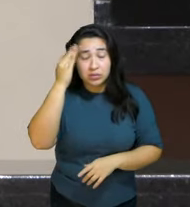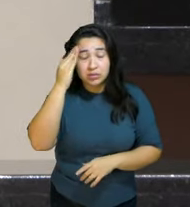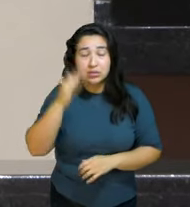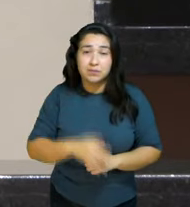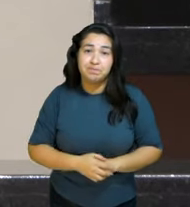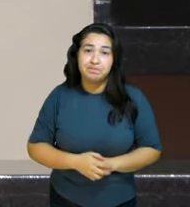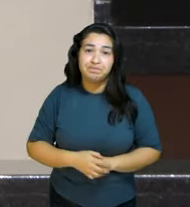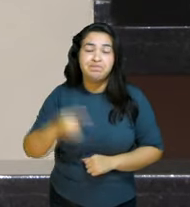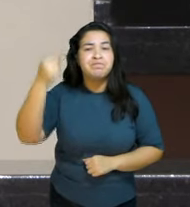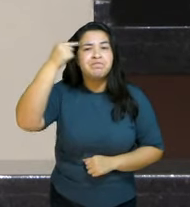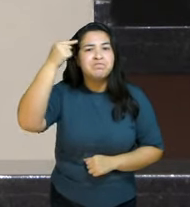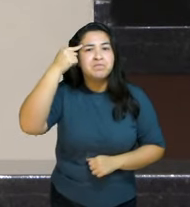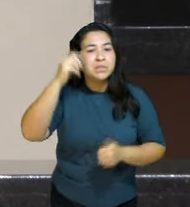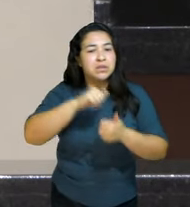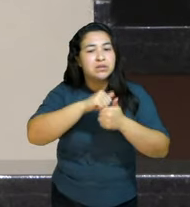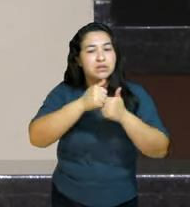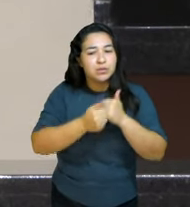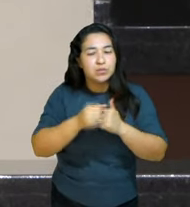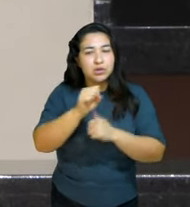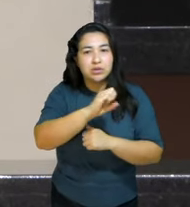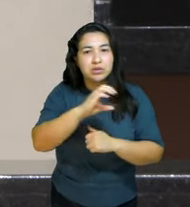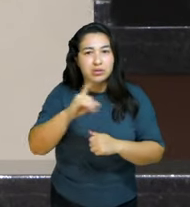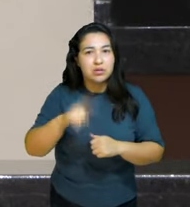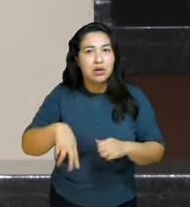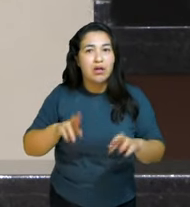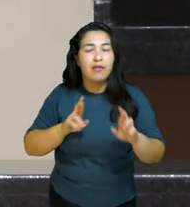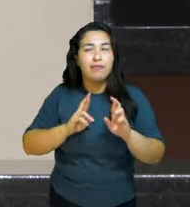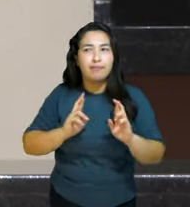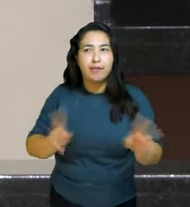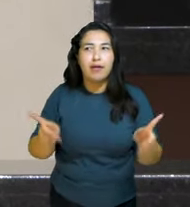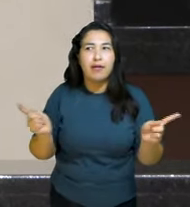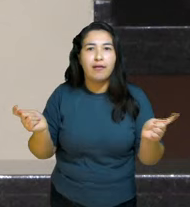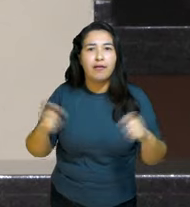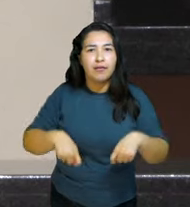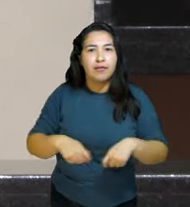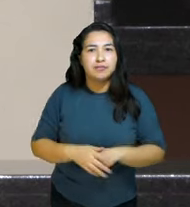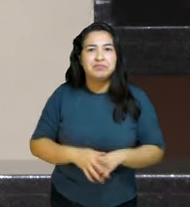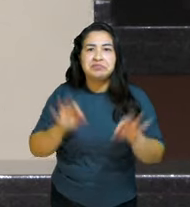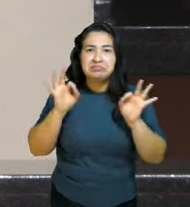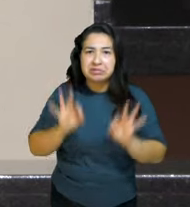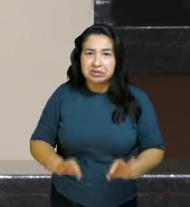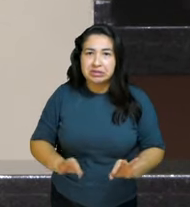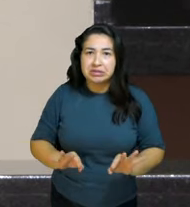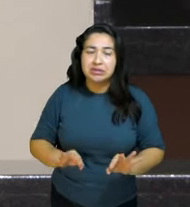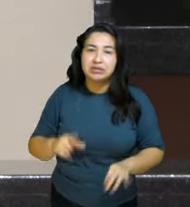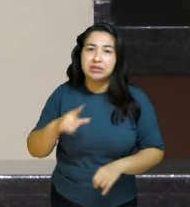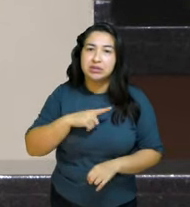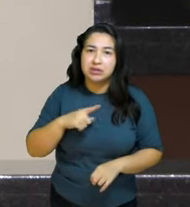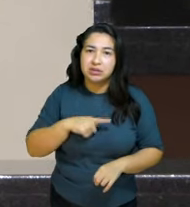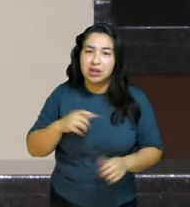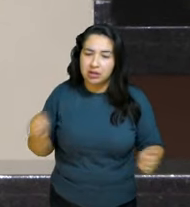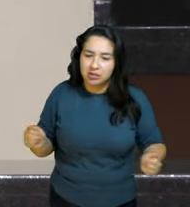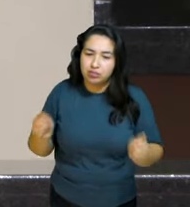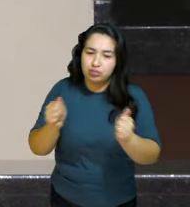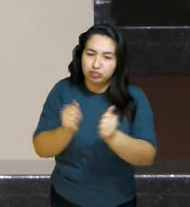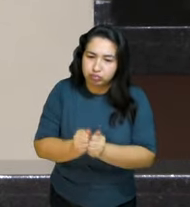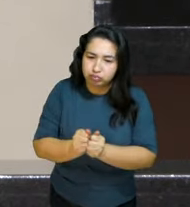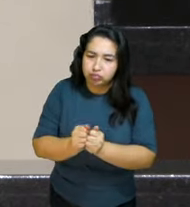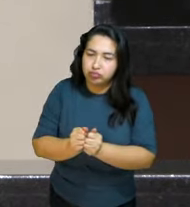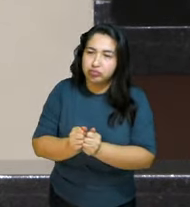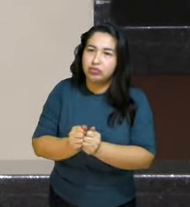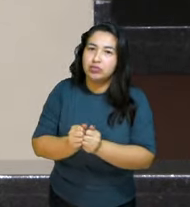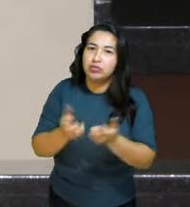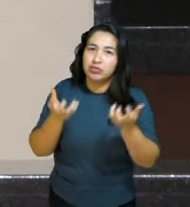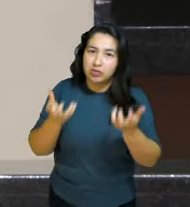pensamento do esporte Santa Catarina de forma diferente. E eu tenho certeza que a gente vai partir para o mesmo caminho, a gente está no mesmo lado, no mesmo barco, e a gente vai fazer acontecer.